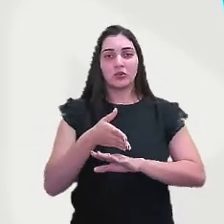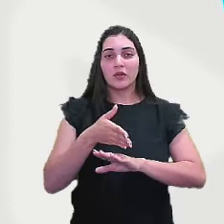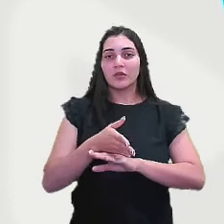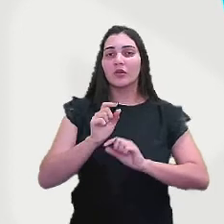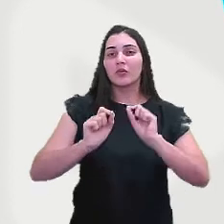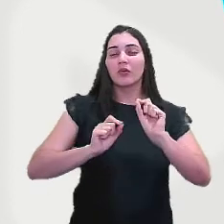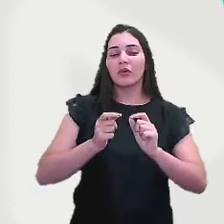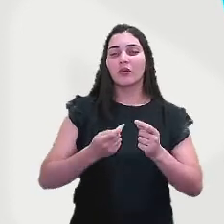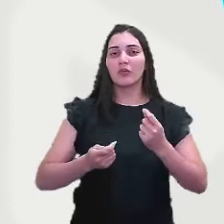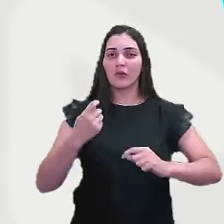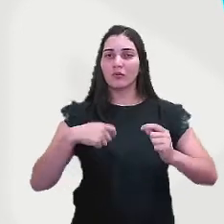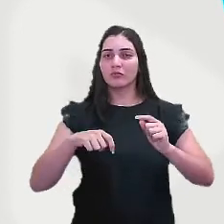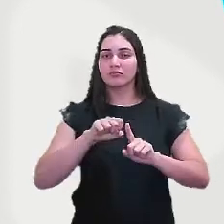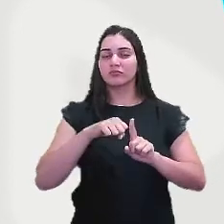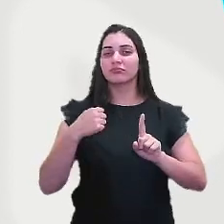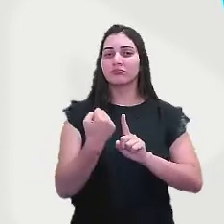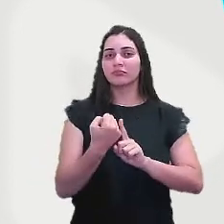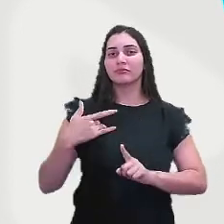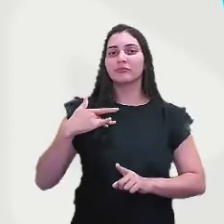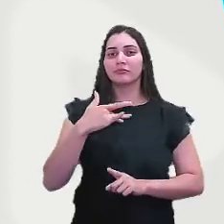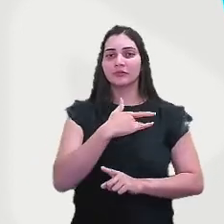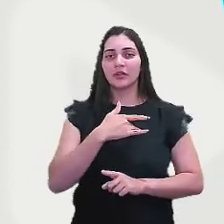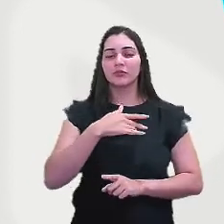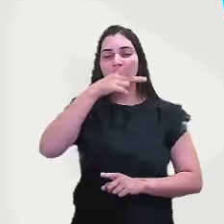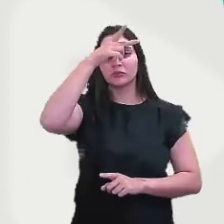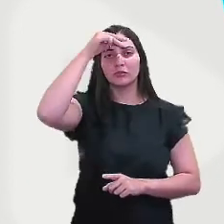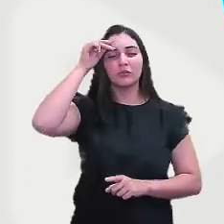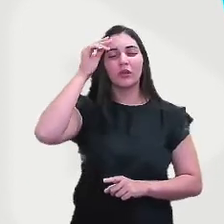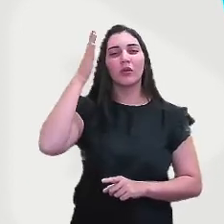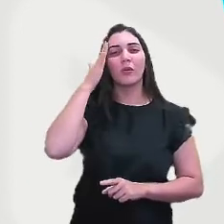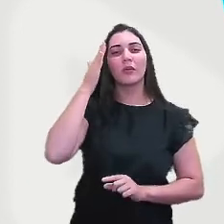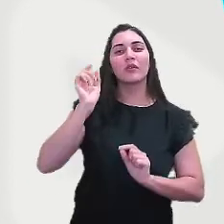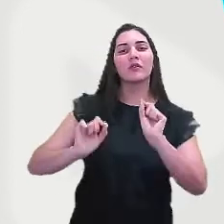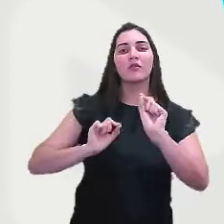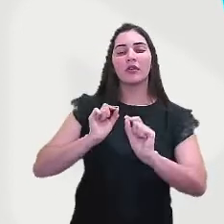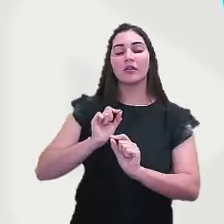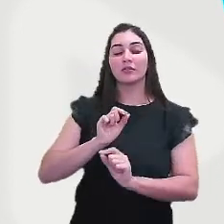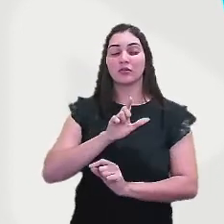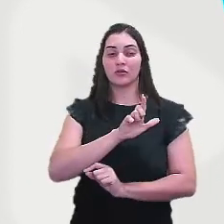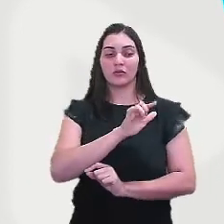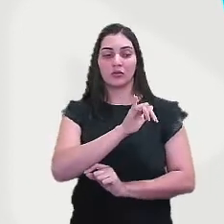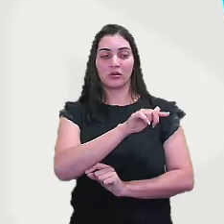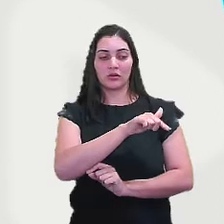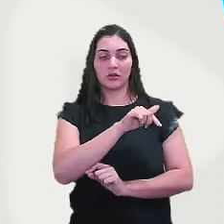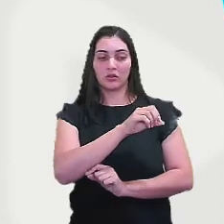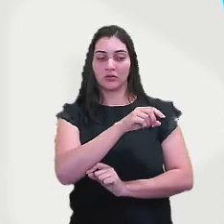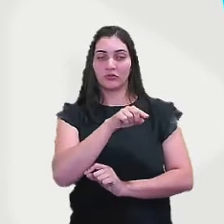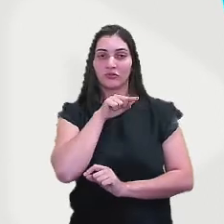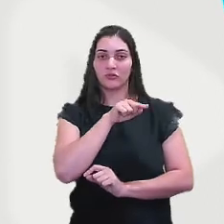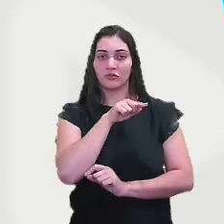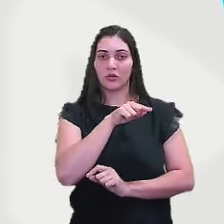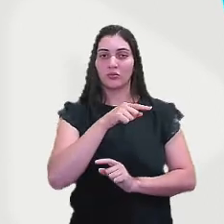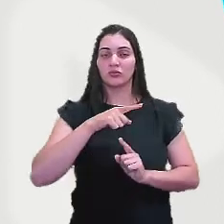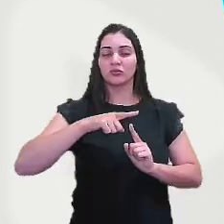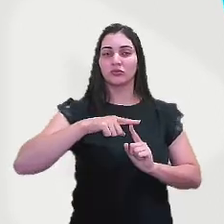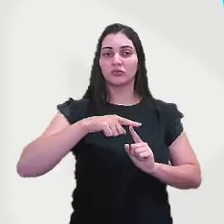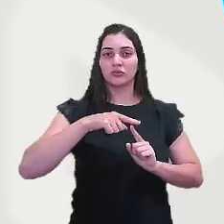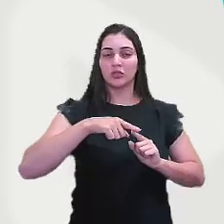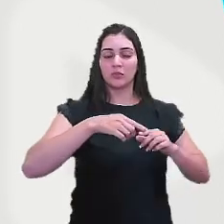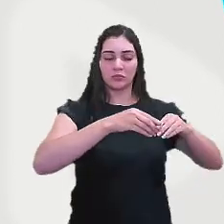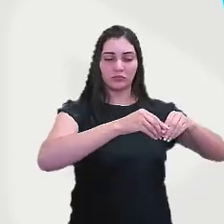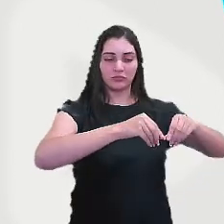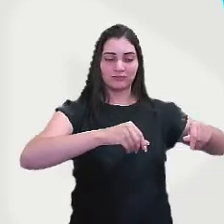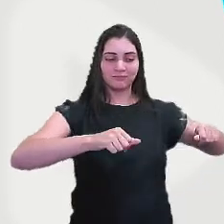questão social e de saúde pública. Que é compreender que no lixão os resíduos sólidos são depositados a